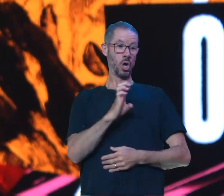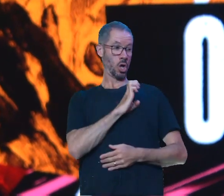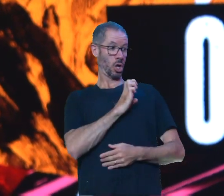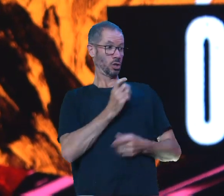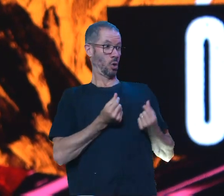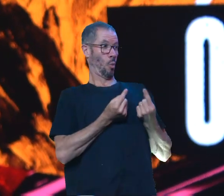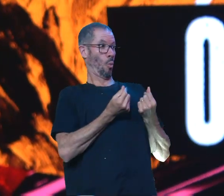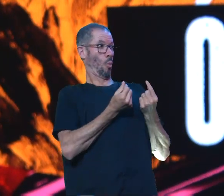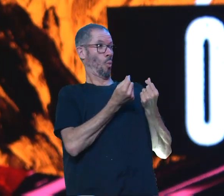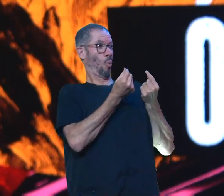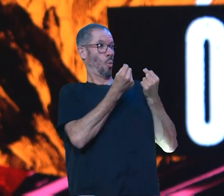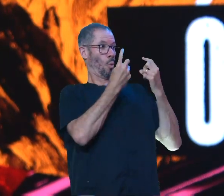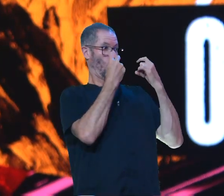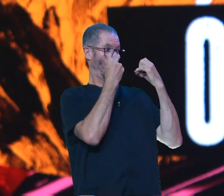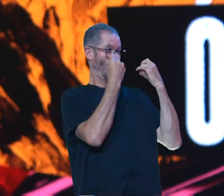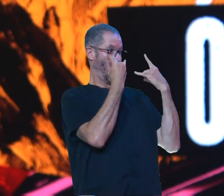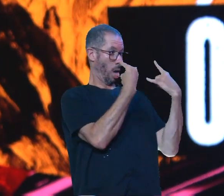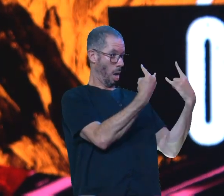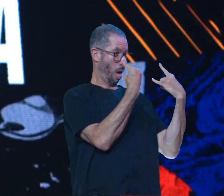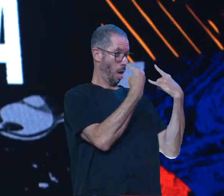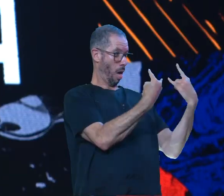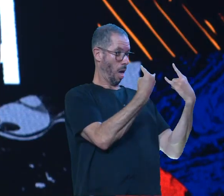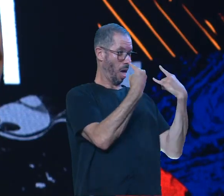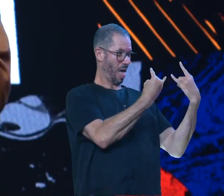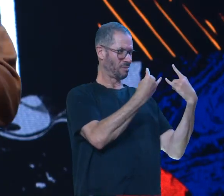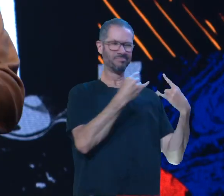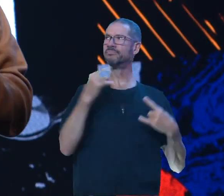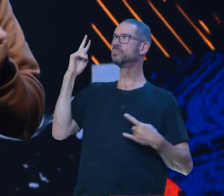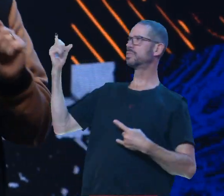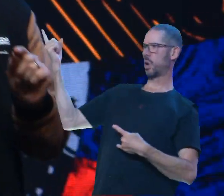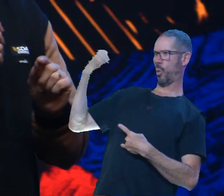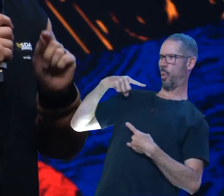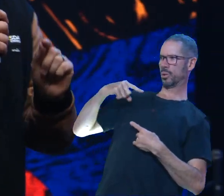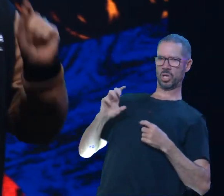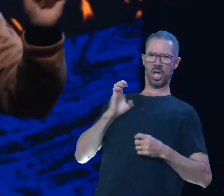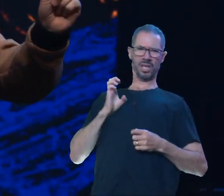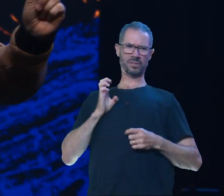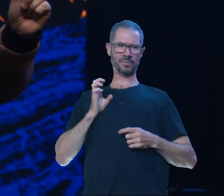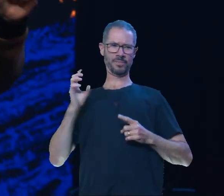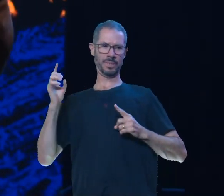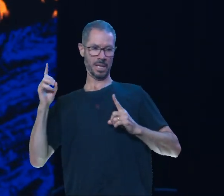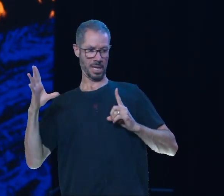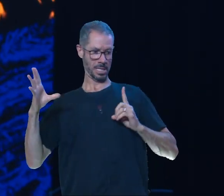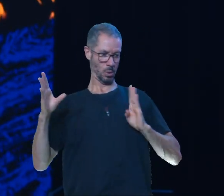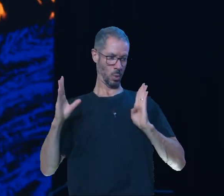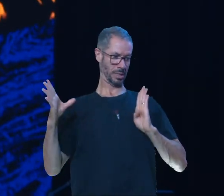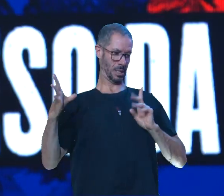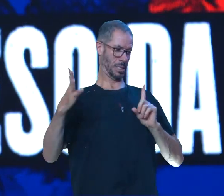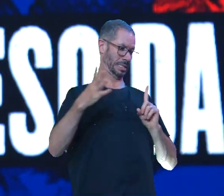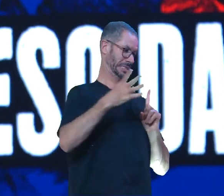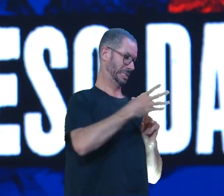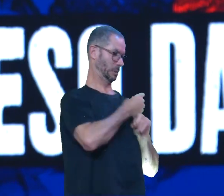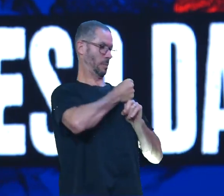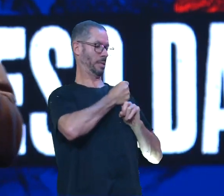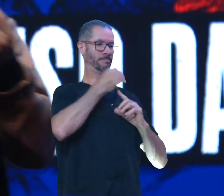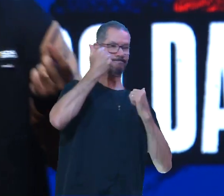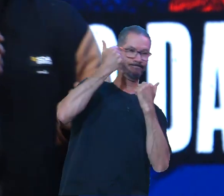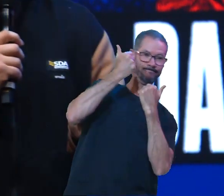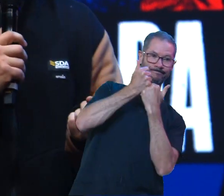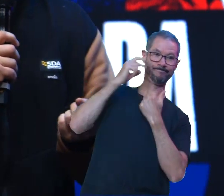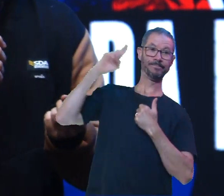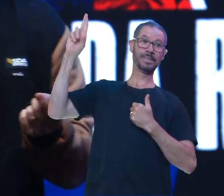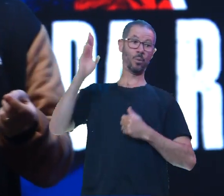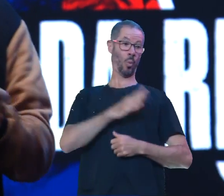riquezas. O Senhor não é contra a riqueza, o Senhor é contra aquilo que domina o nosso coração ou toma o lugar dele no